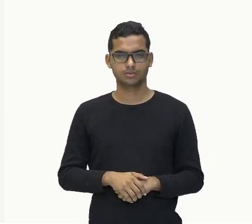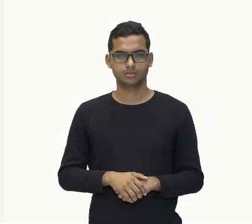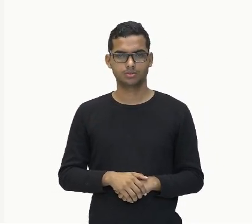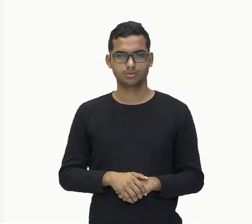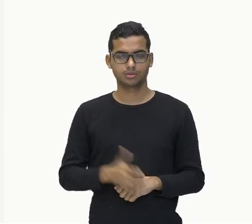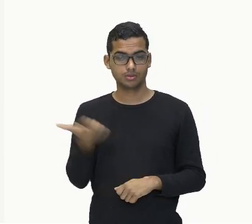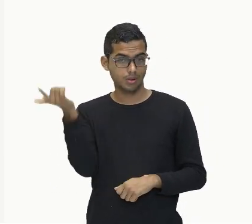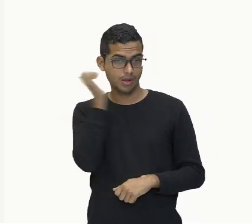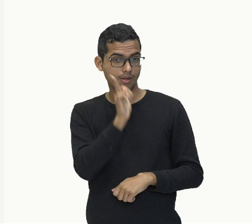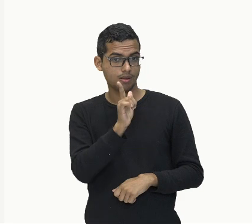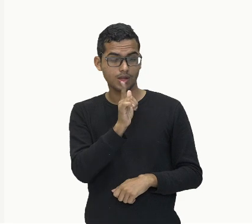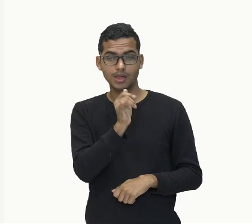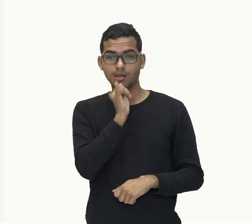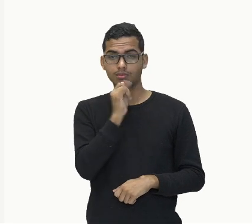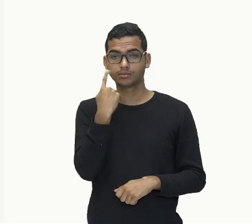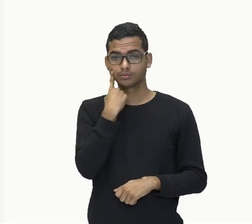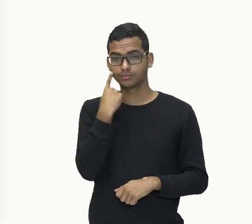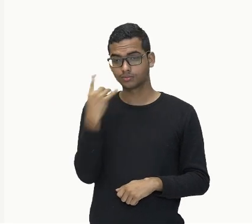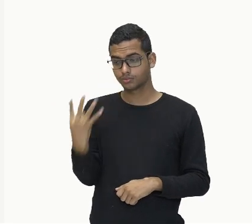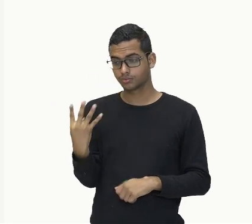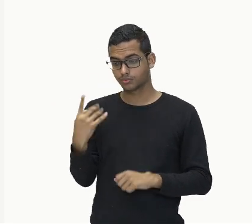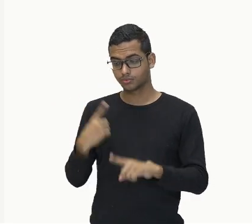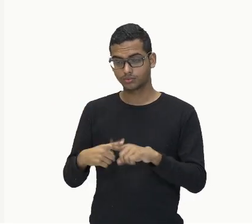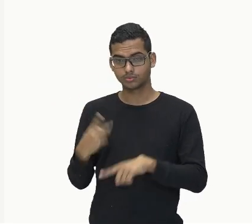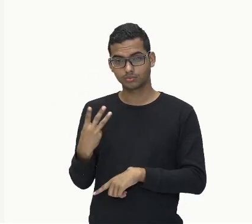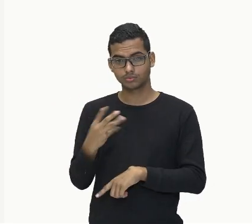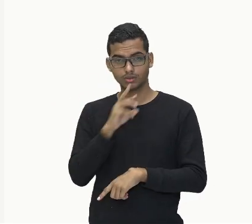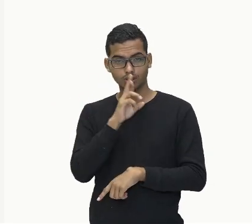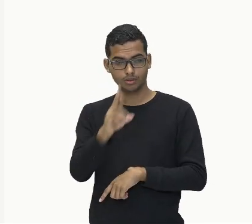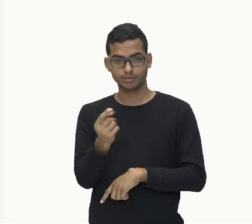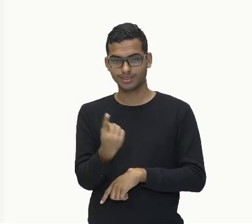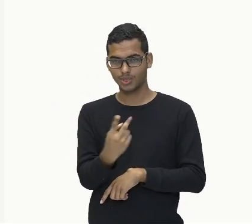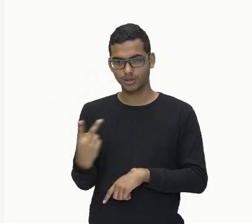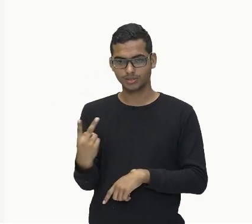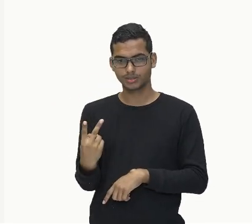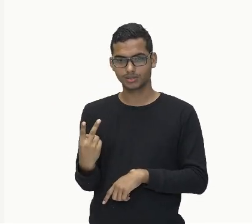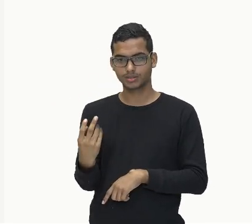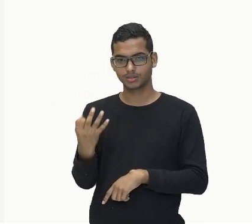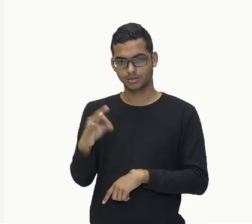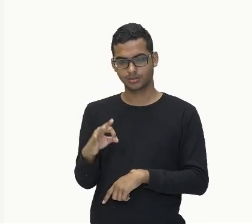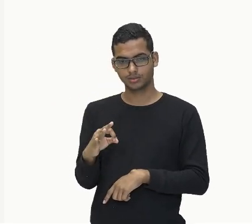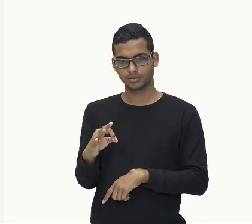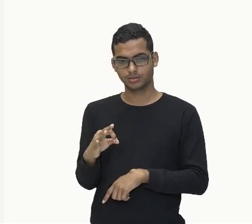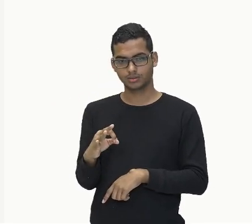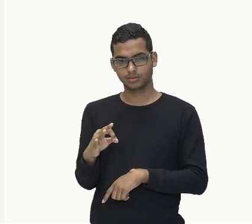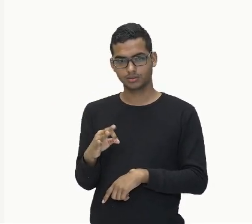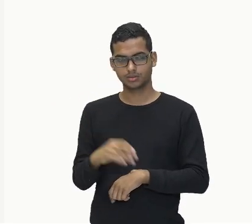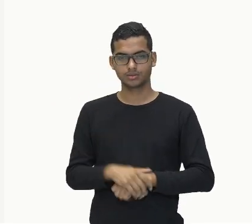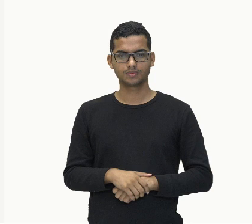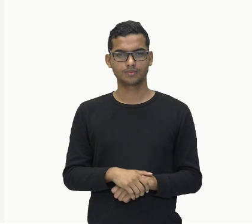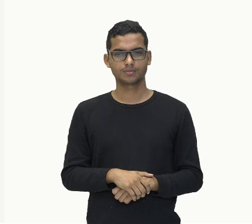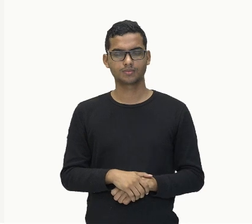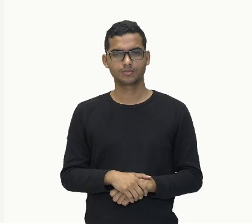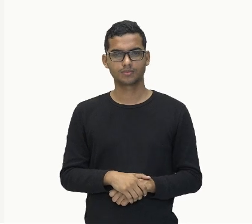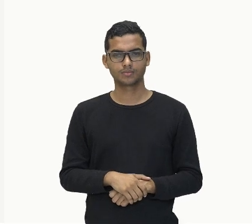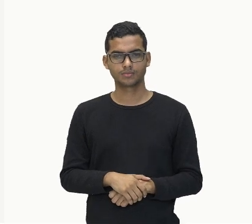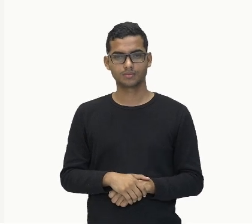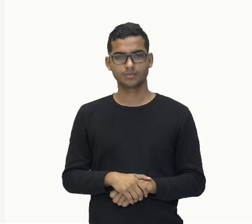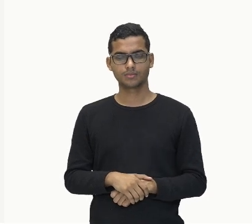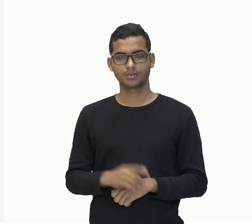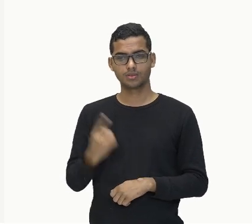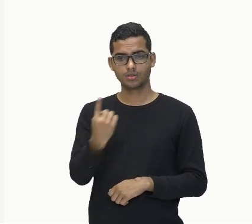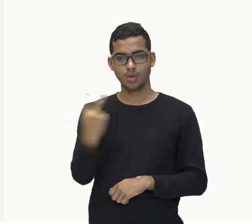e o 3. 4 vezes 3 é 12. Então, a gente elimina aqui, ó, o 12